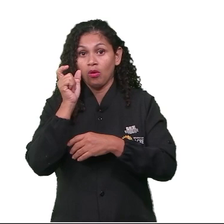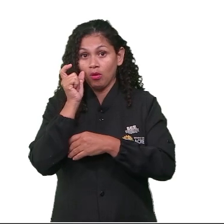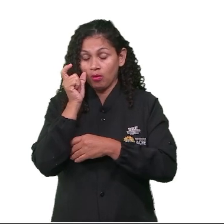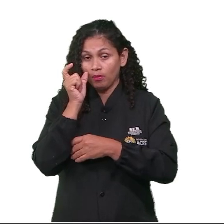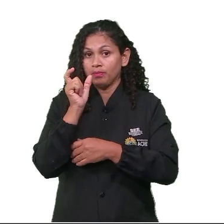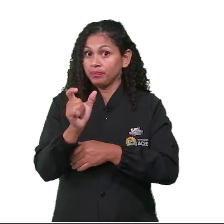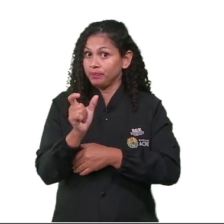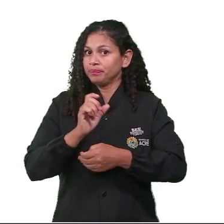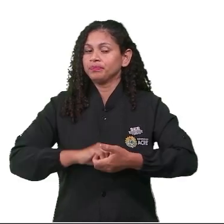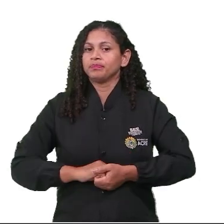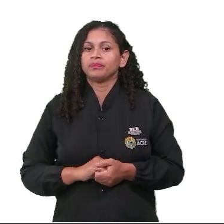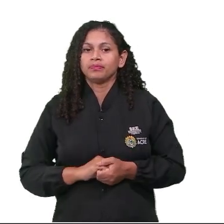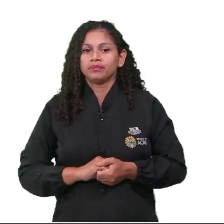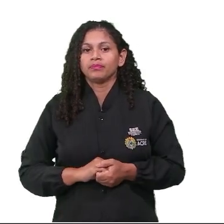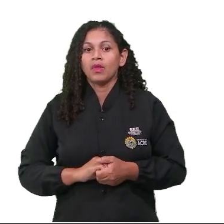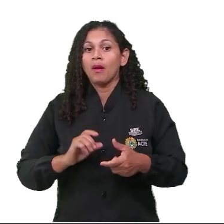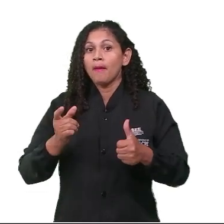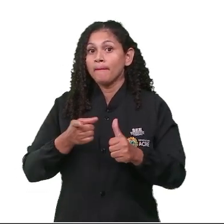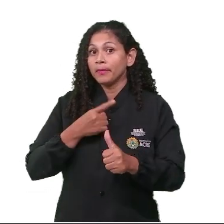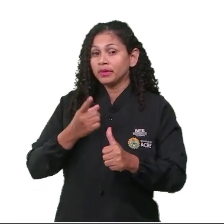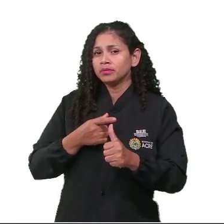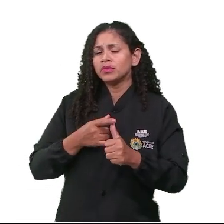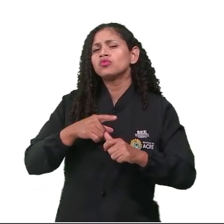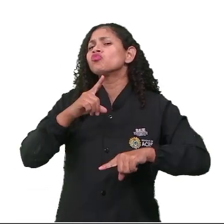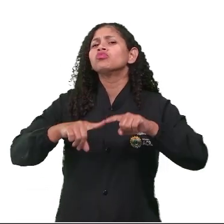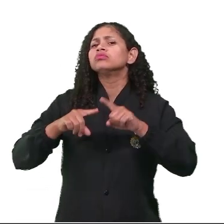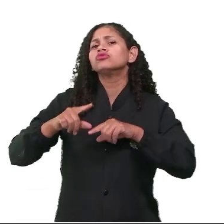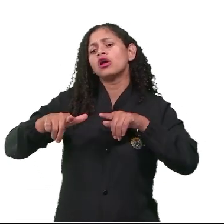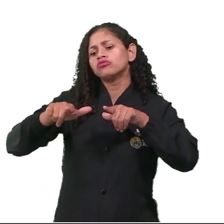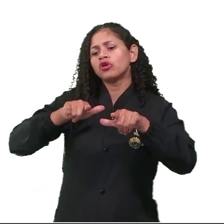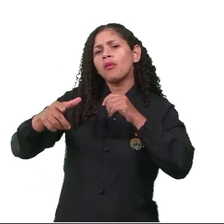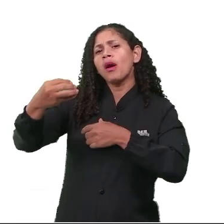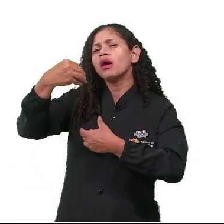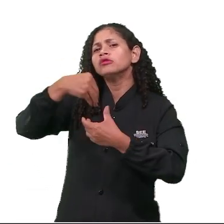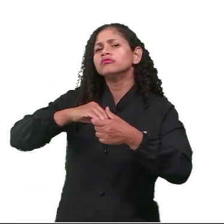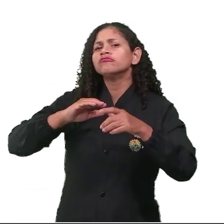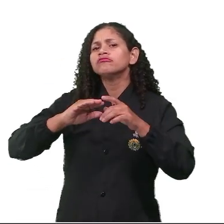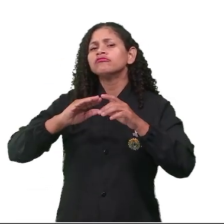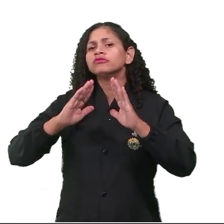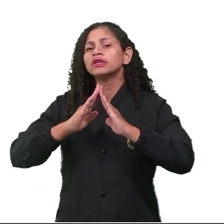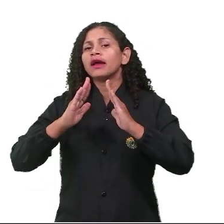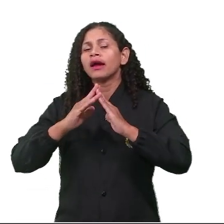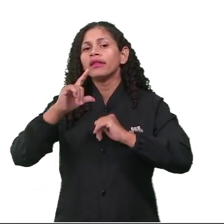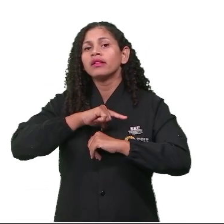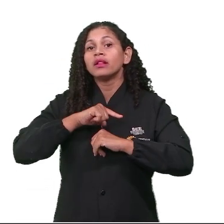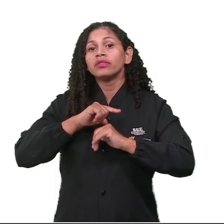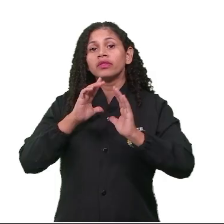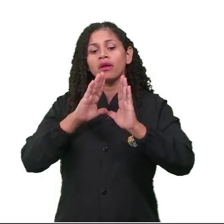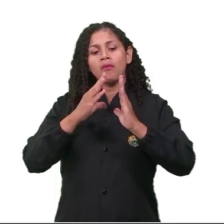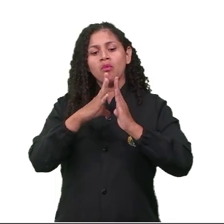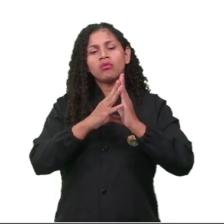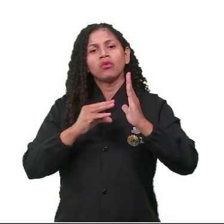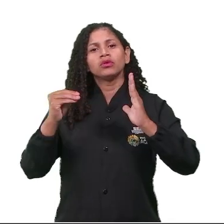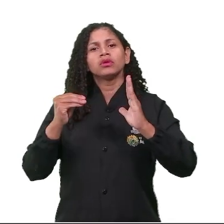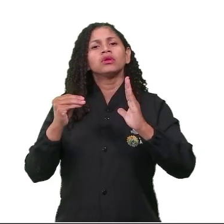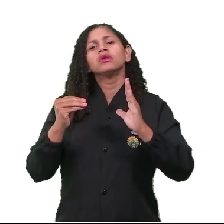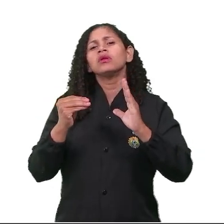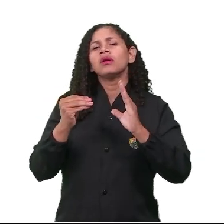primeira. Quais objetos do trabalho ou da casa possuem formato semelhante a caixas ou